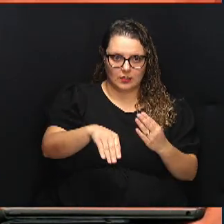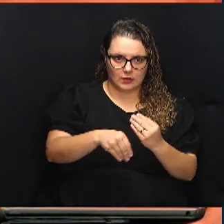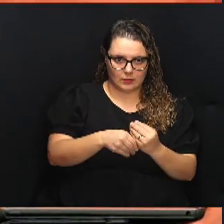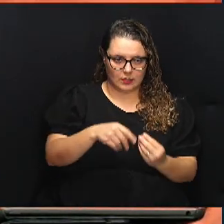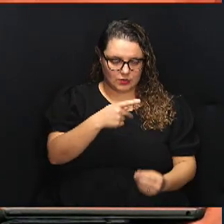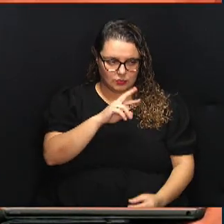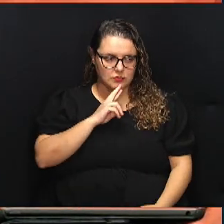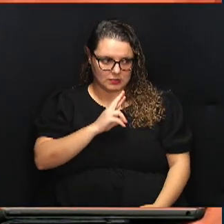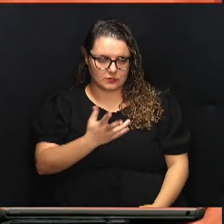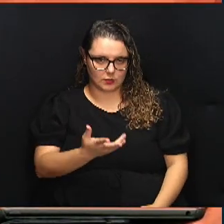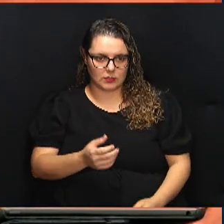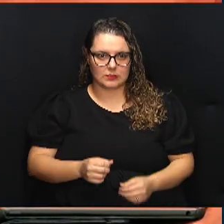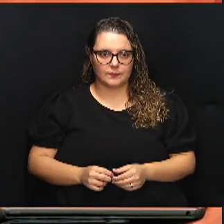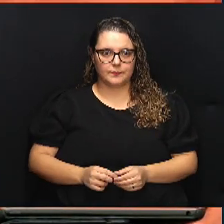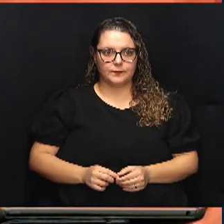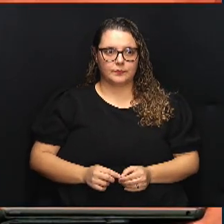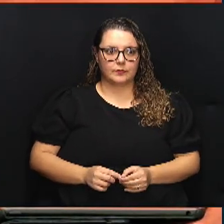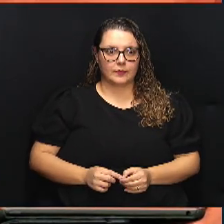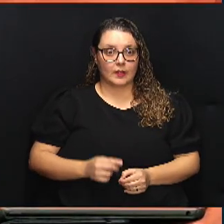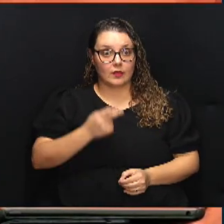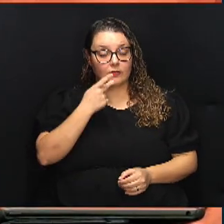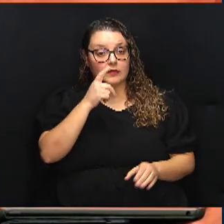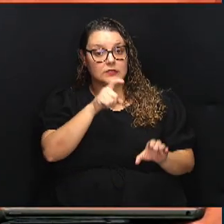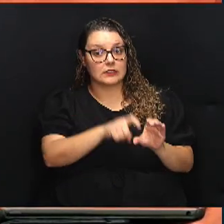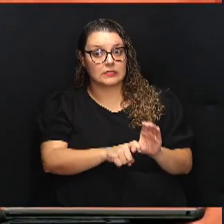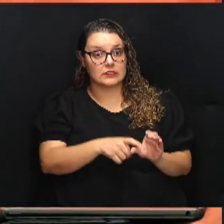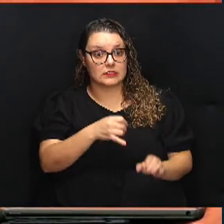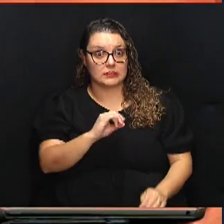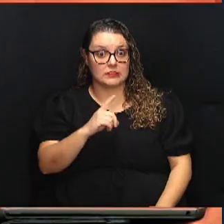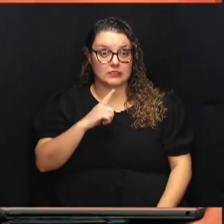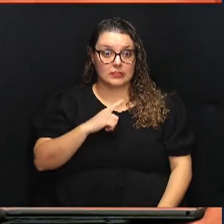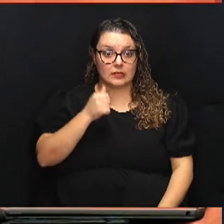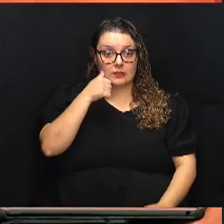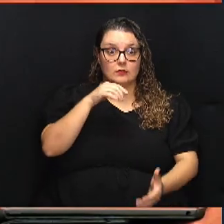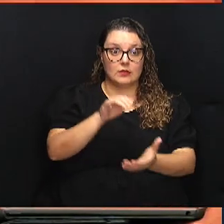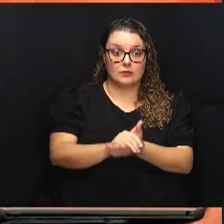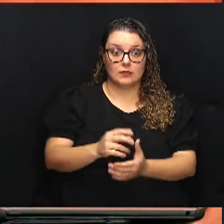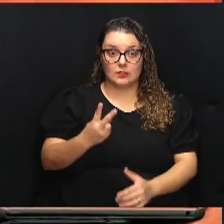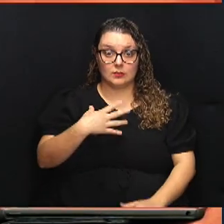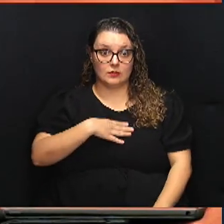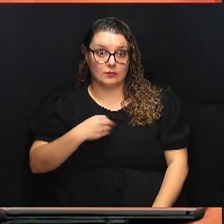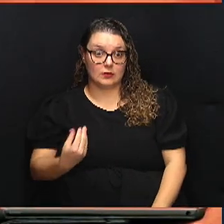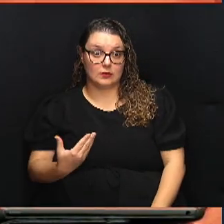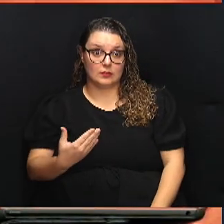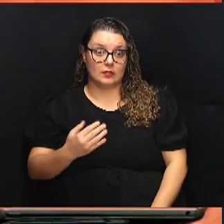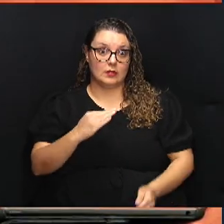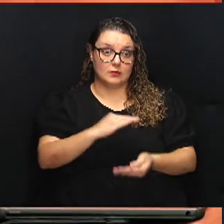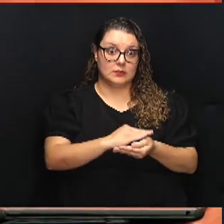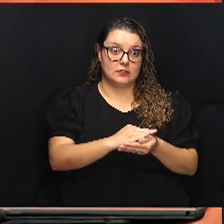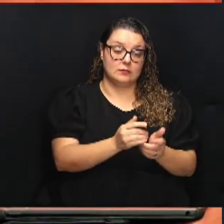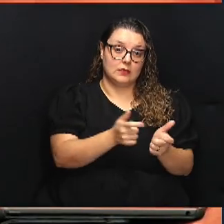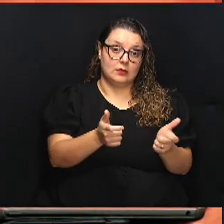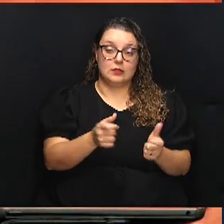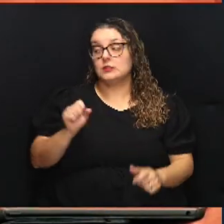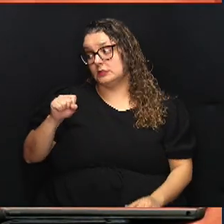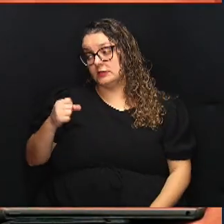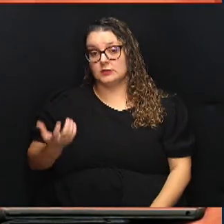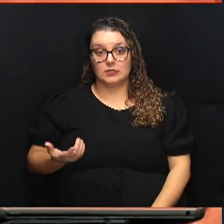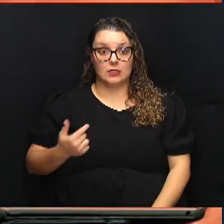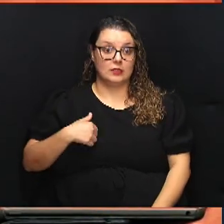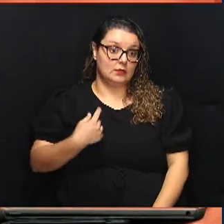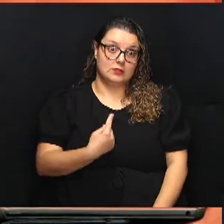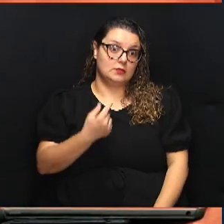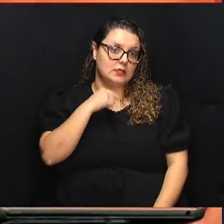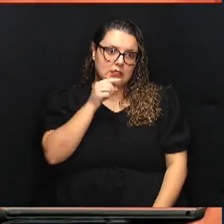resposta, eu até falaria depende. Se eu tenho uma esposa, 2 filhos, a minha reserva ela tem que ser maior. Eu era Uhum. sozinho, não tinha nada,